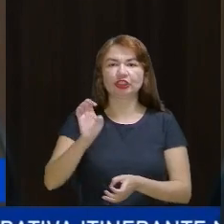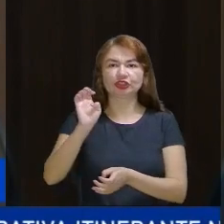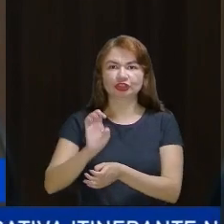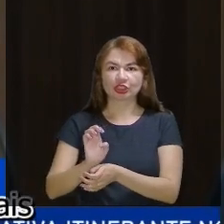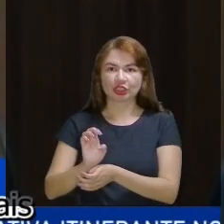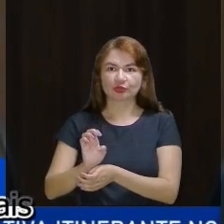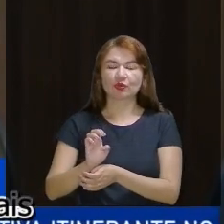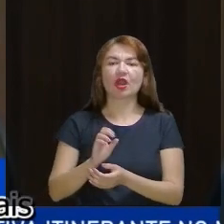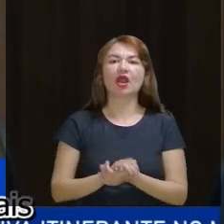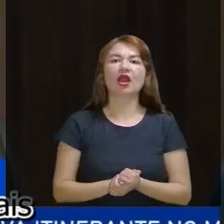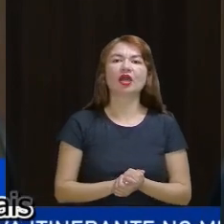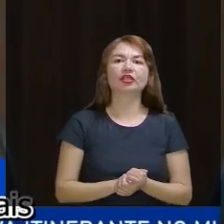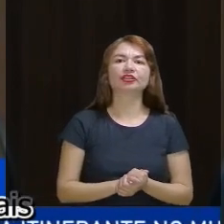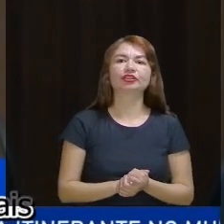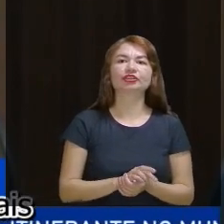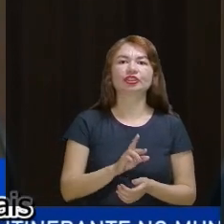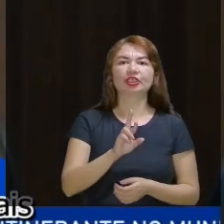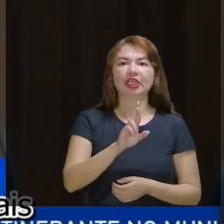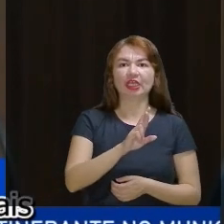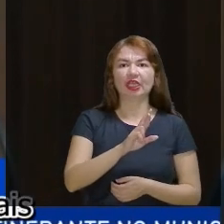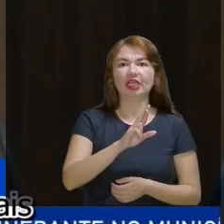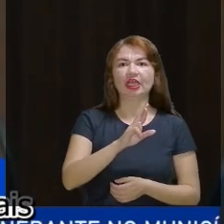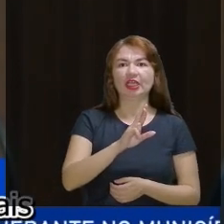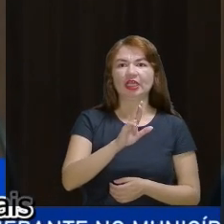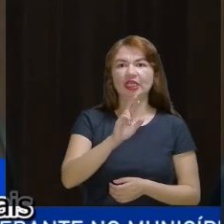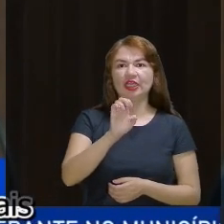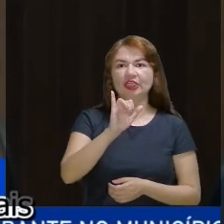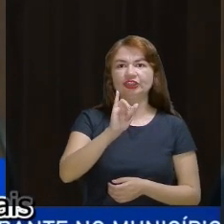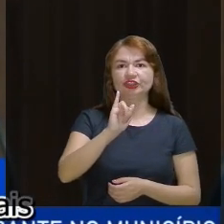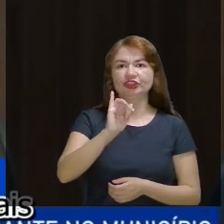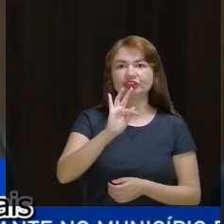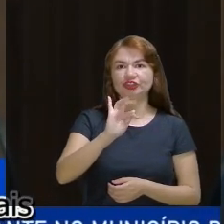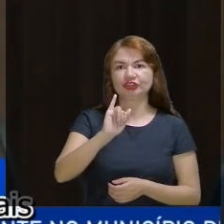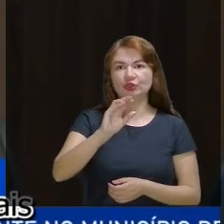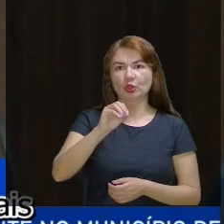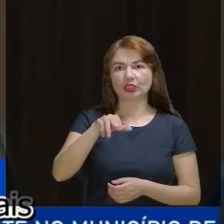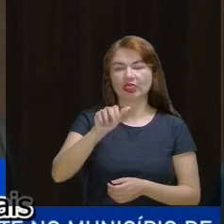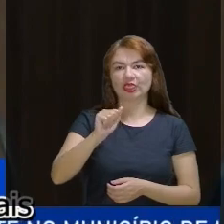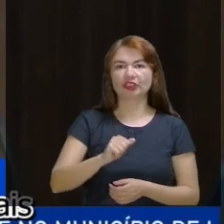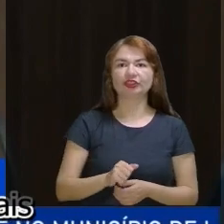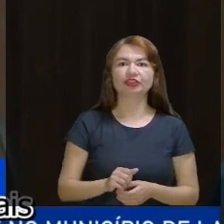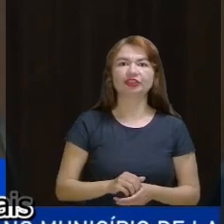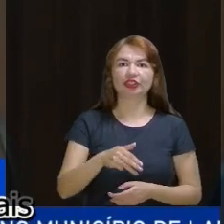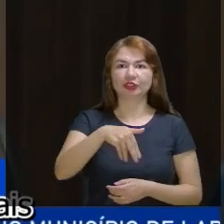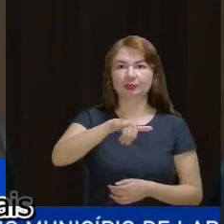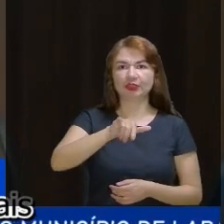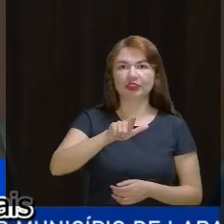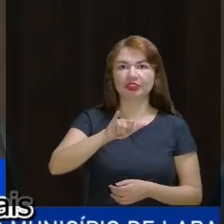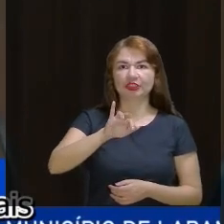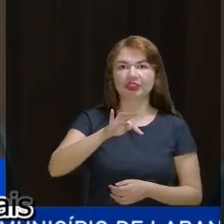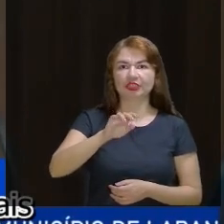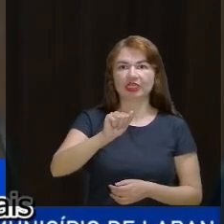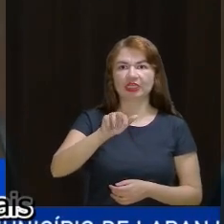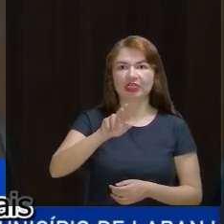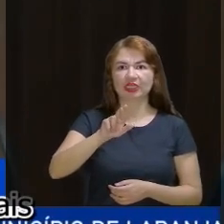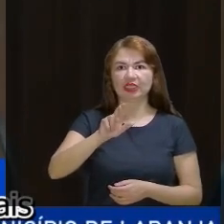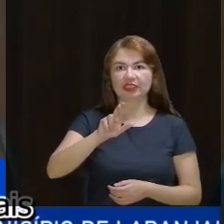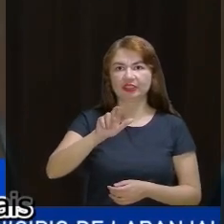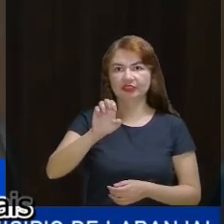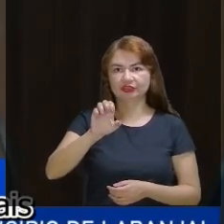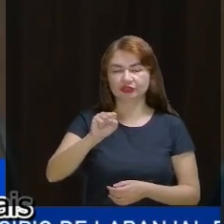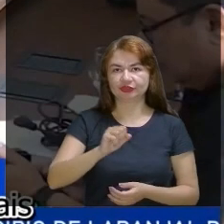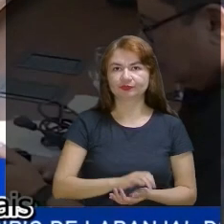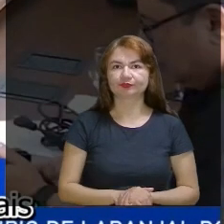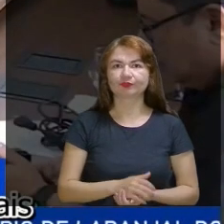justiça, tribunais regionais federais, tribunais do trabalho, tribunais militares. Nós temos 91